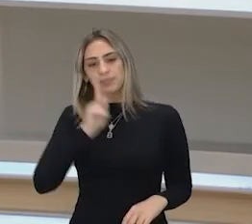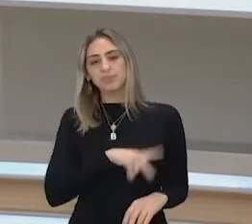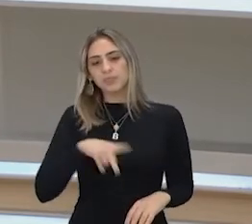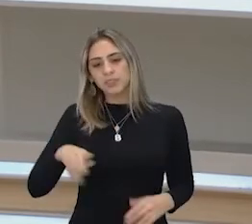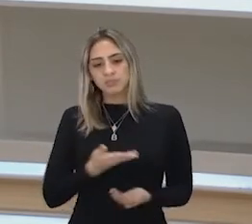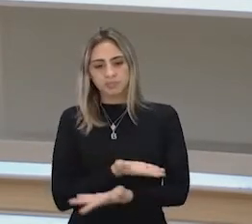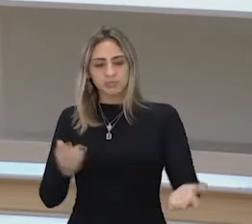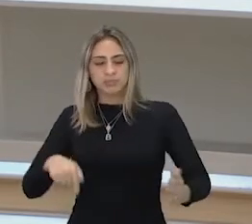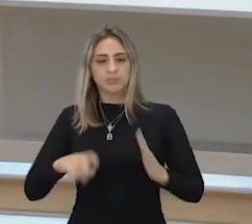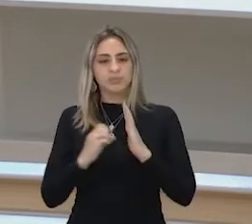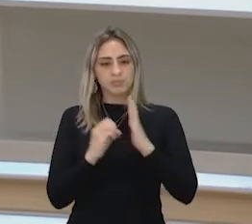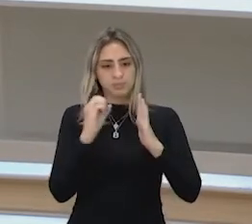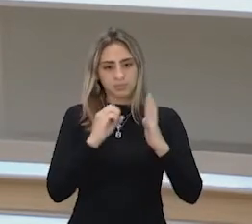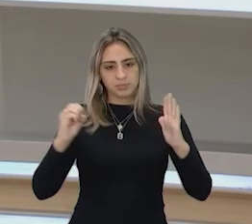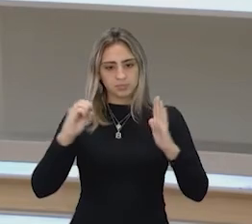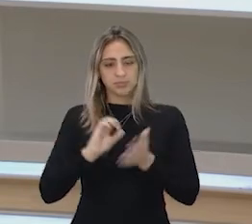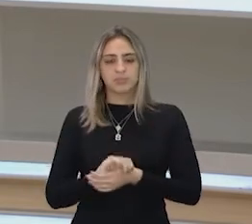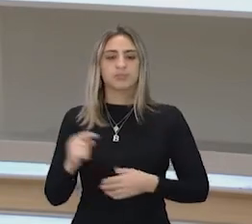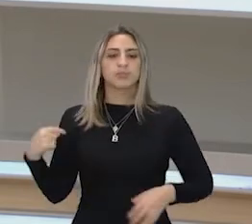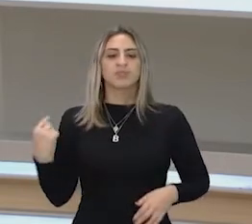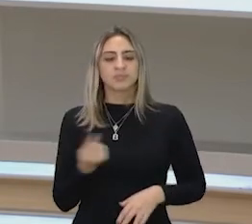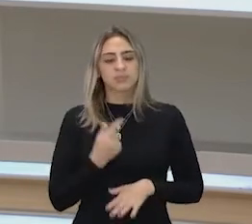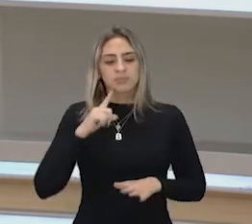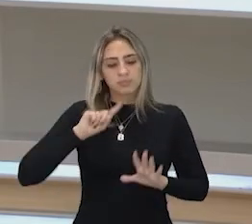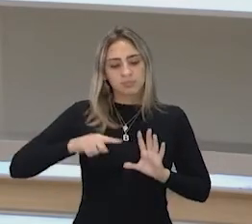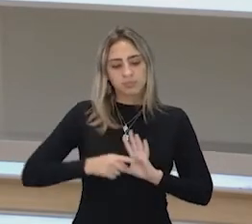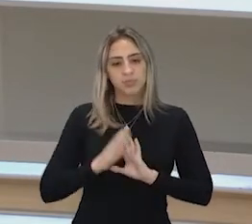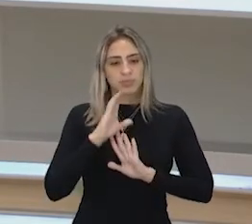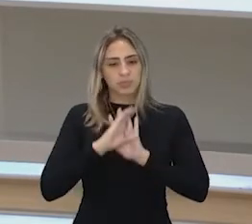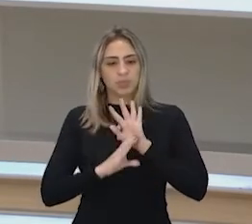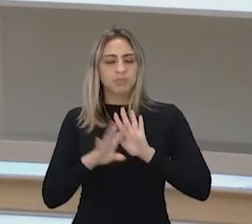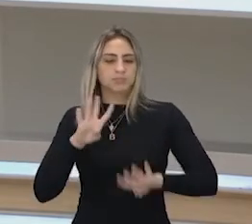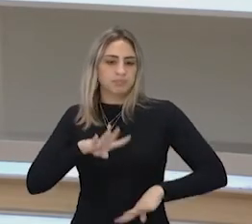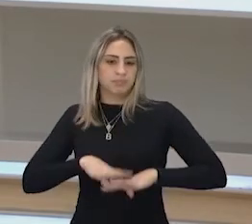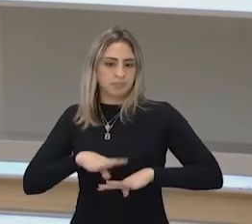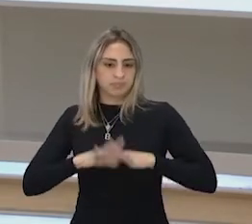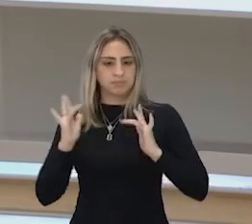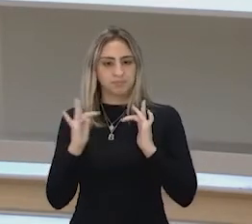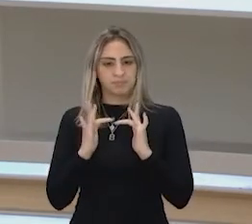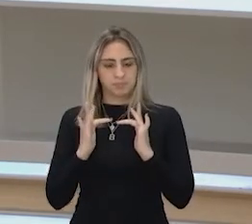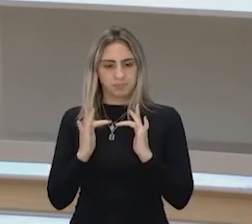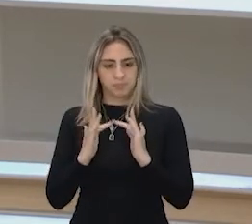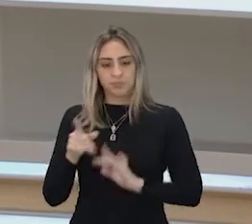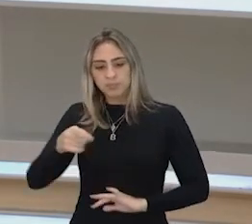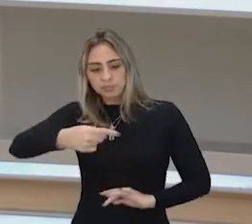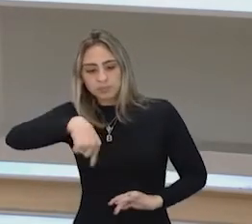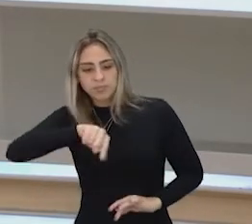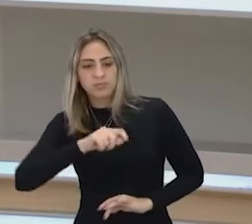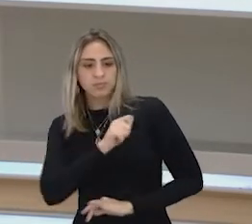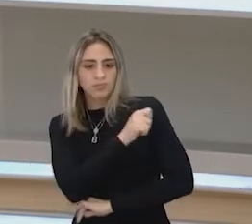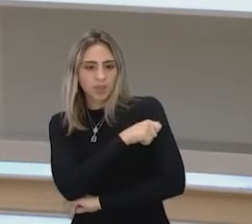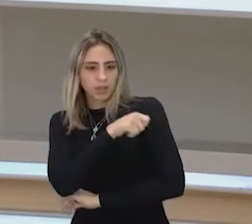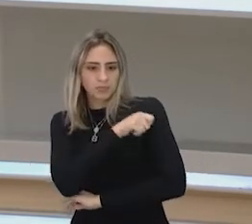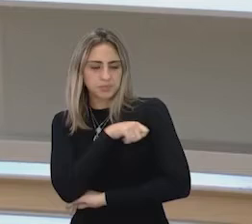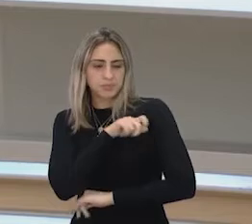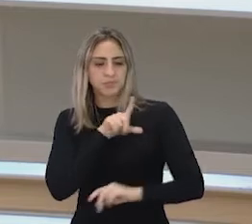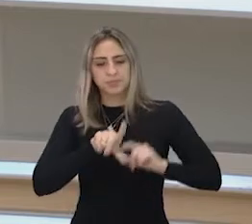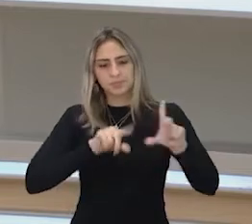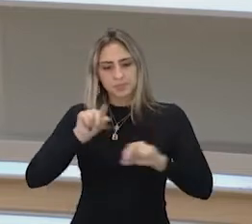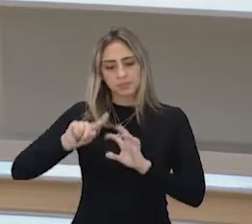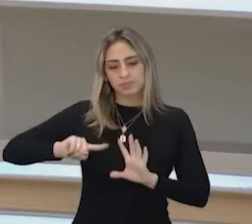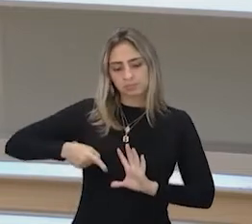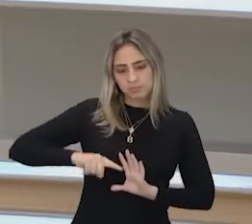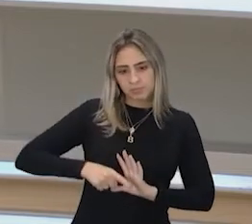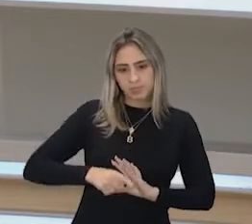vocês aqui pelo Centro de Mídias. Nós estamos no aprofundamento aí, matemática conectada. Você, estudante que escolheu esse